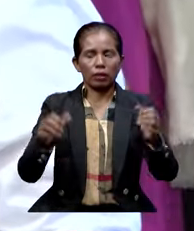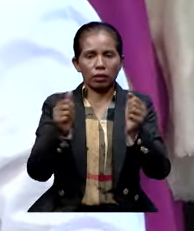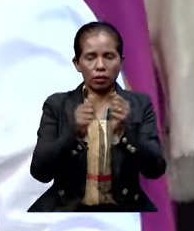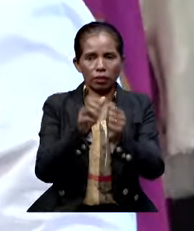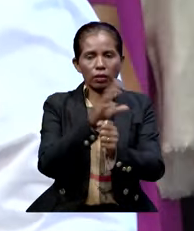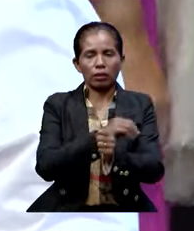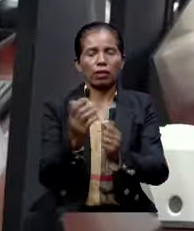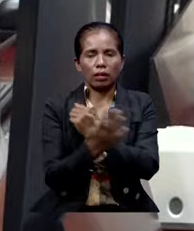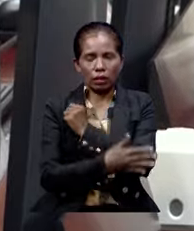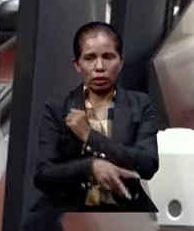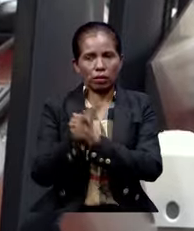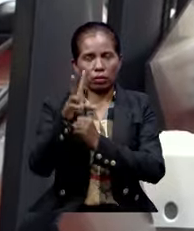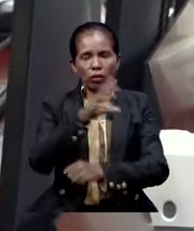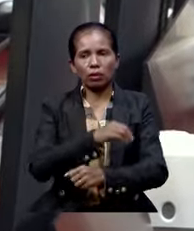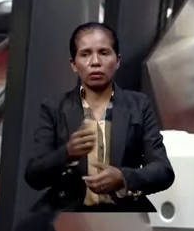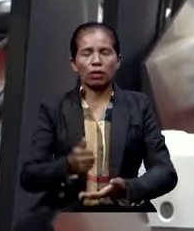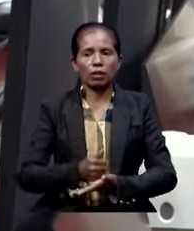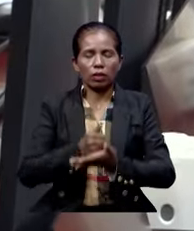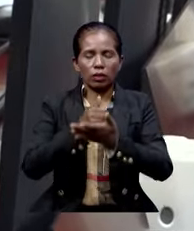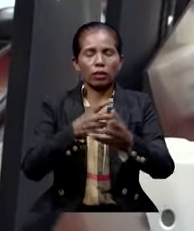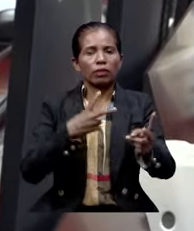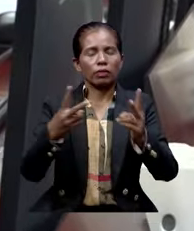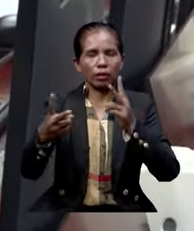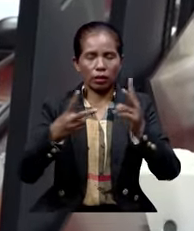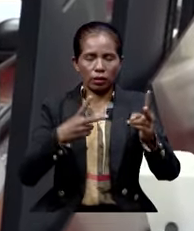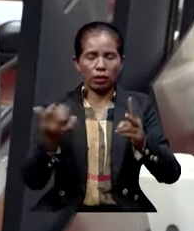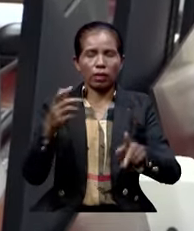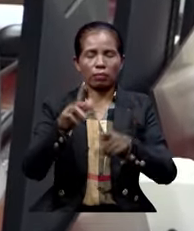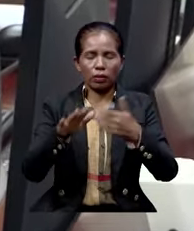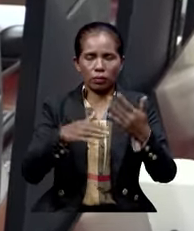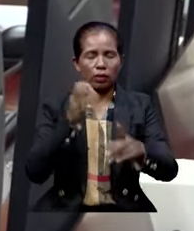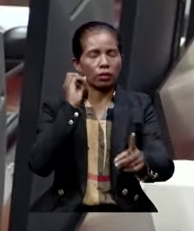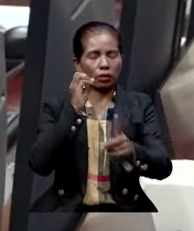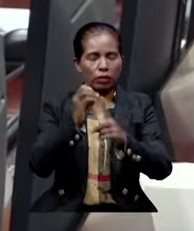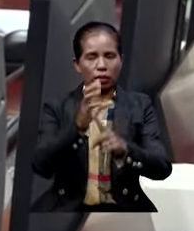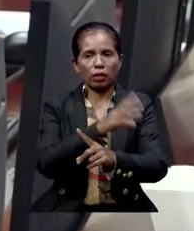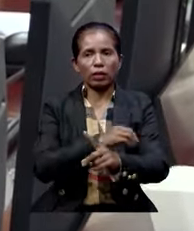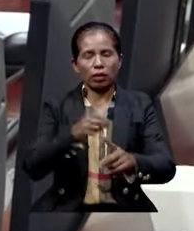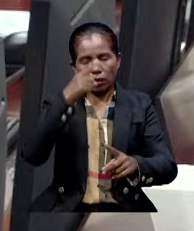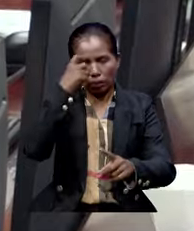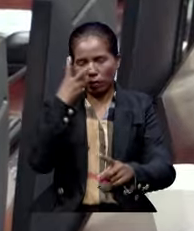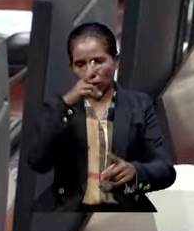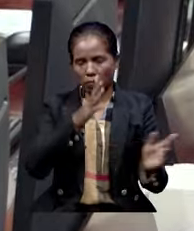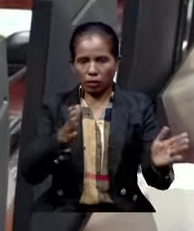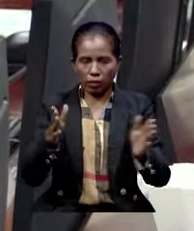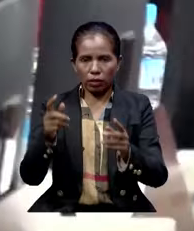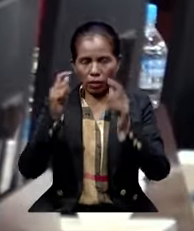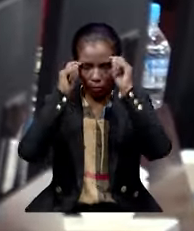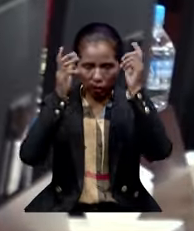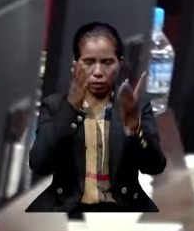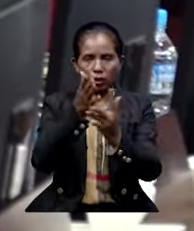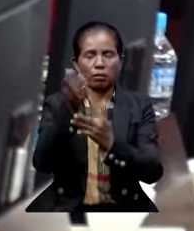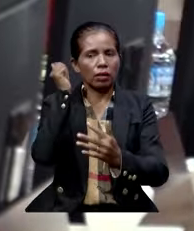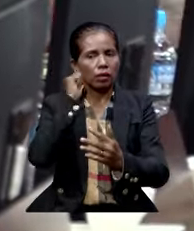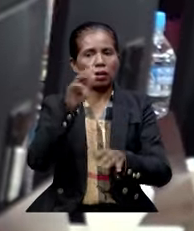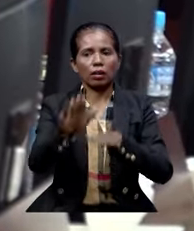entre país rua, onde facilita viagem cidadão siranian para objetivo turístico, tamareba processo adesão Timor-Lestenian nebela